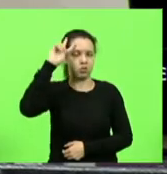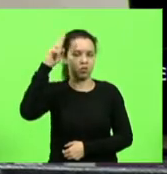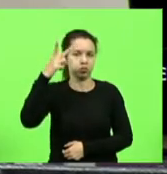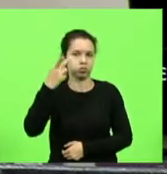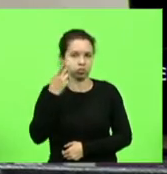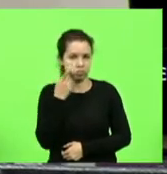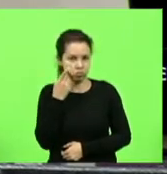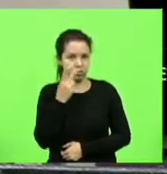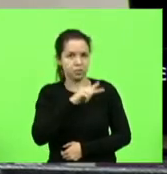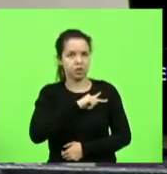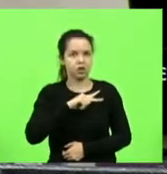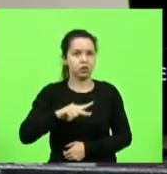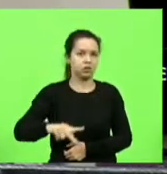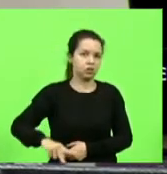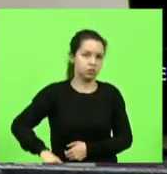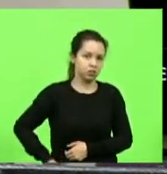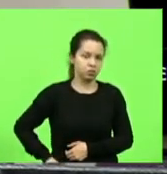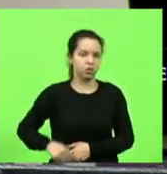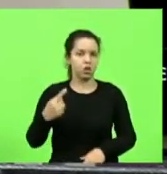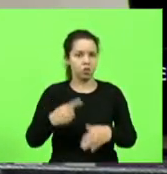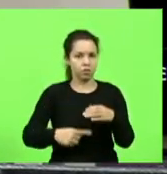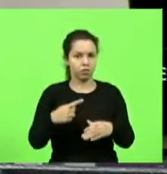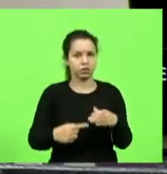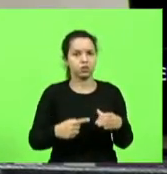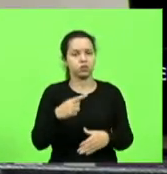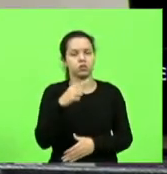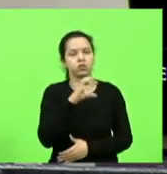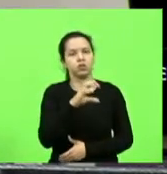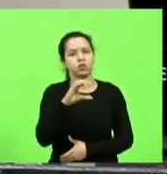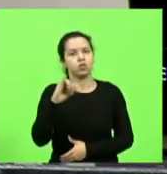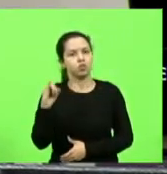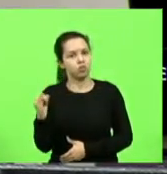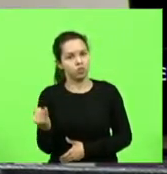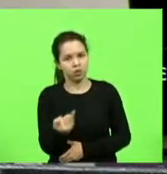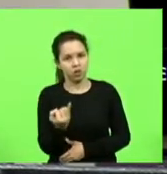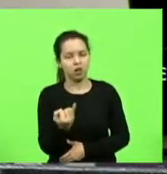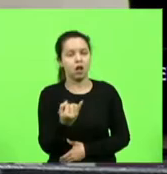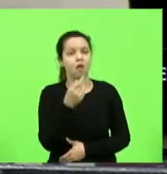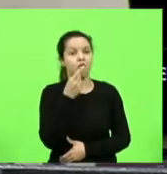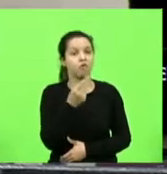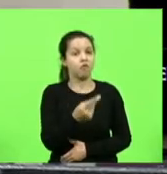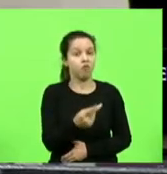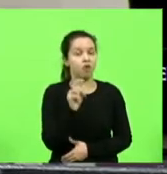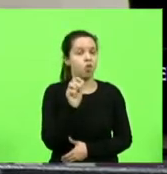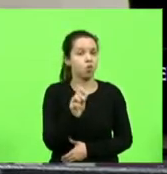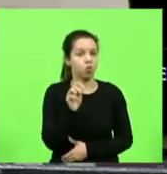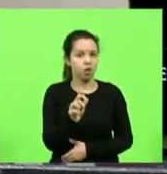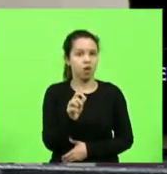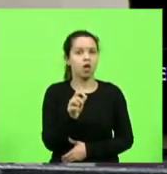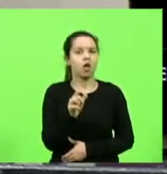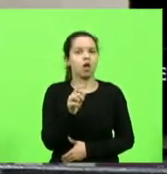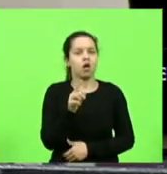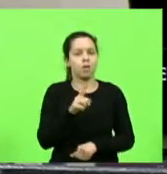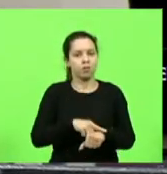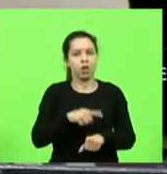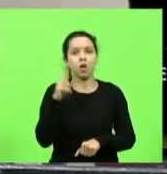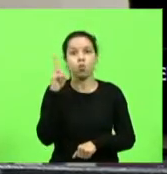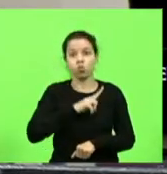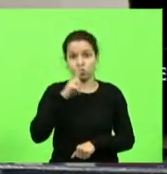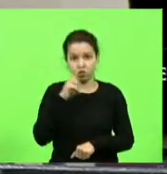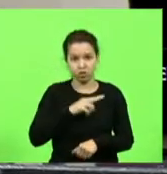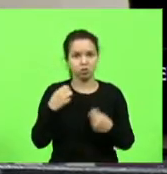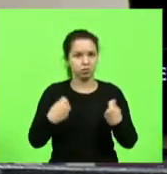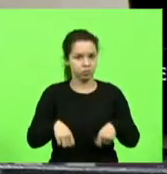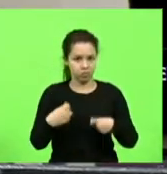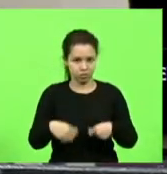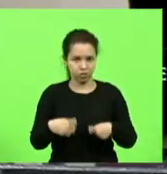presidente da Comissão de Constituição e Justiça, alegando que a matéria tem pressa, tem urgente, tem